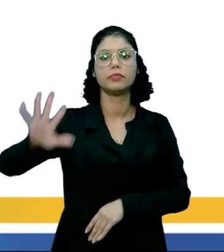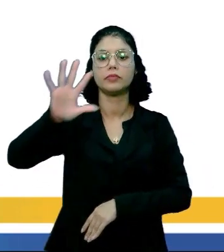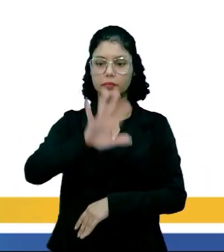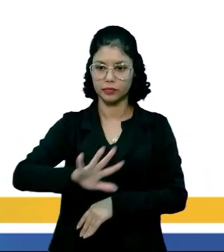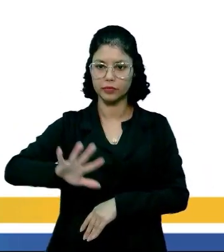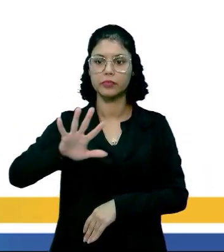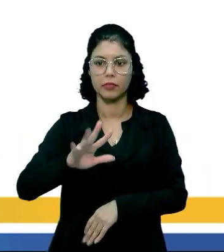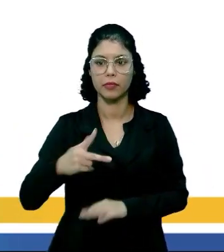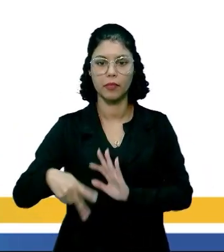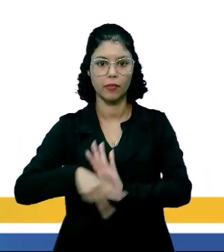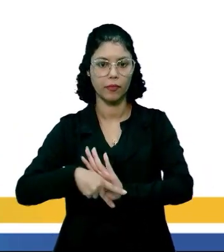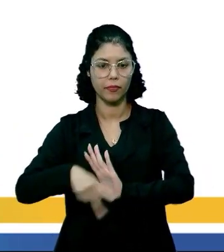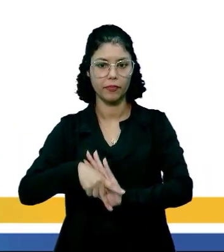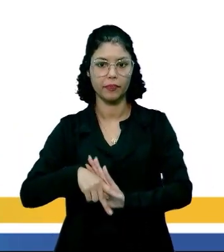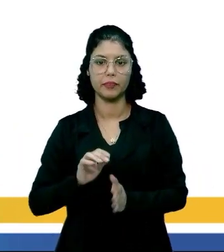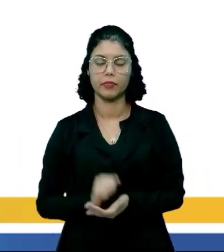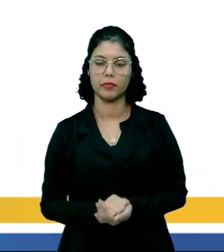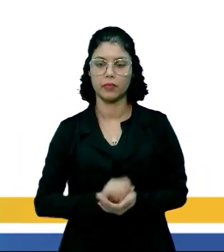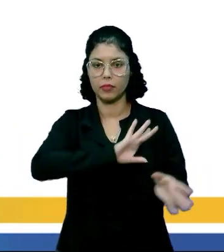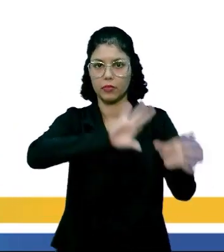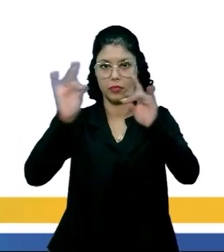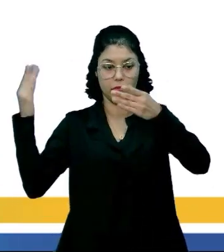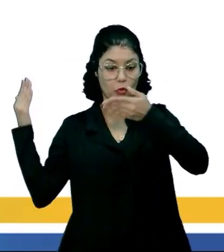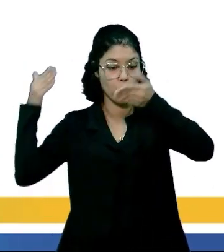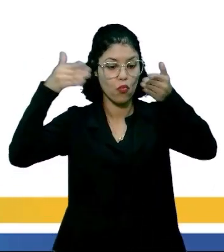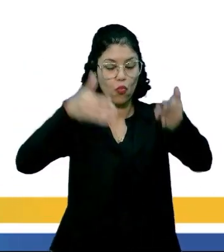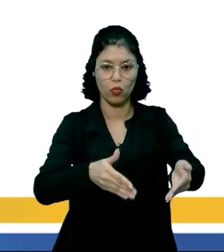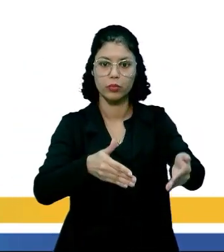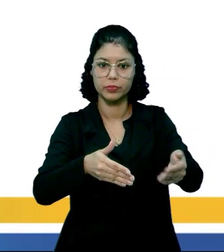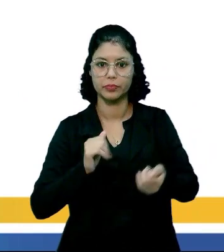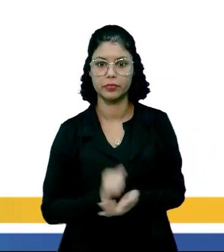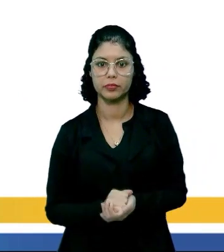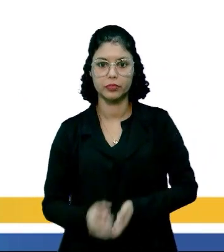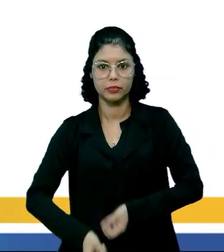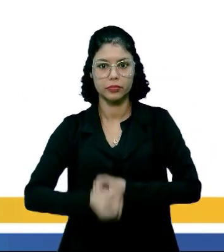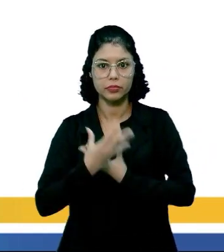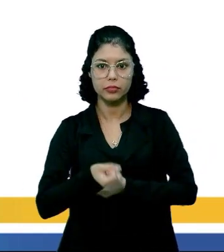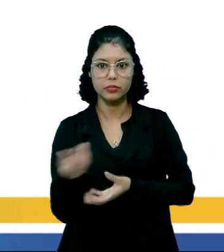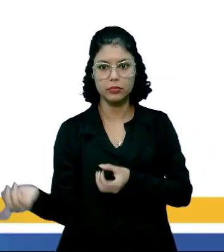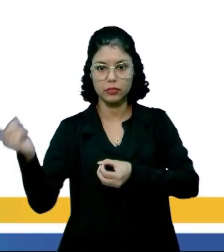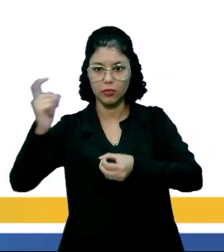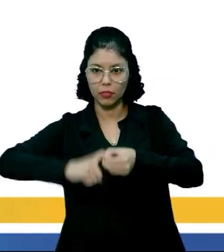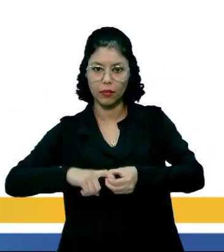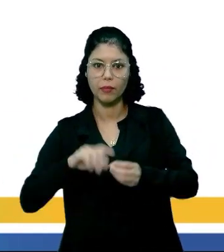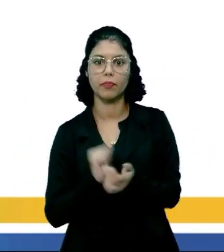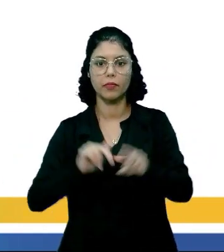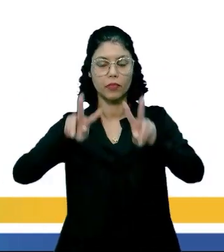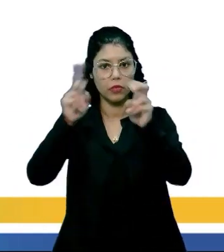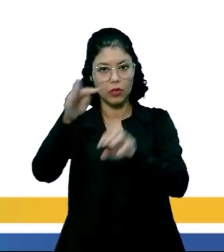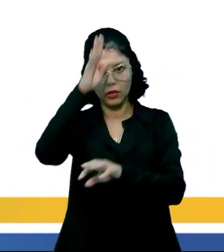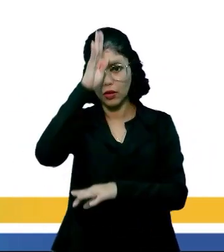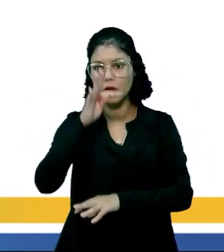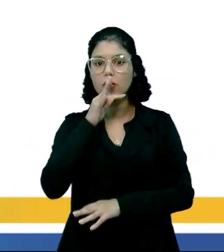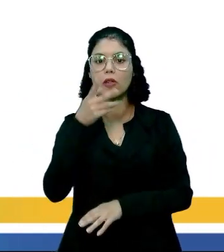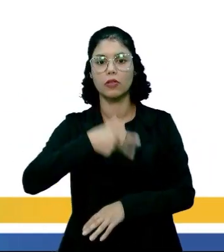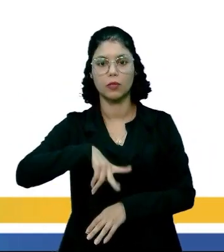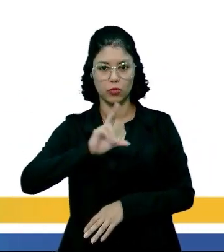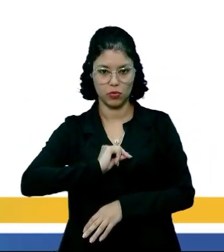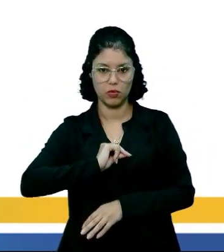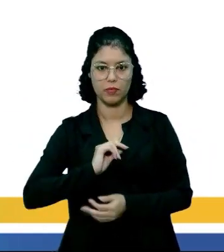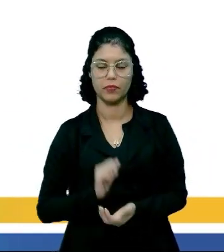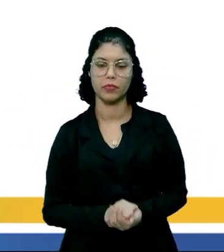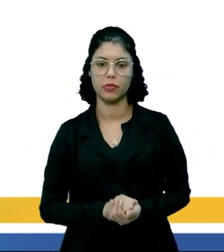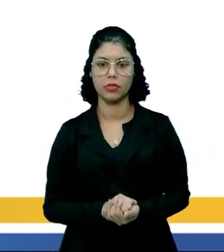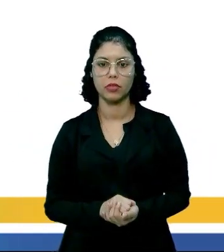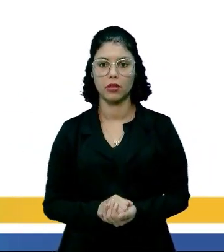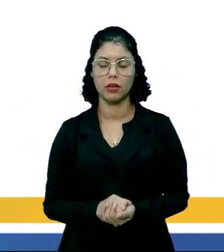nacional, trazendo aí vários enfoques. Uma poesia voltada aos temas tradicionais de